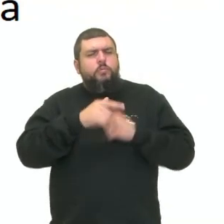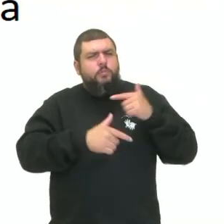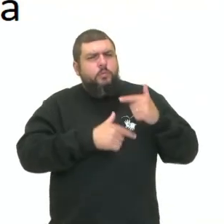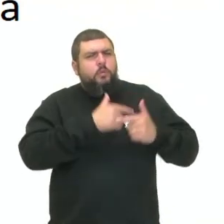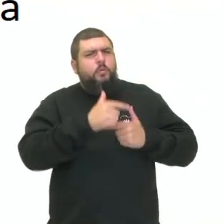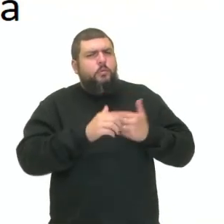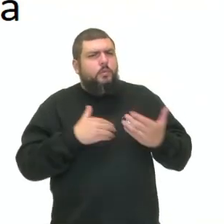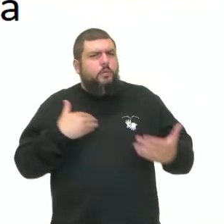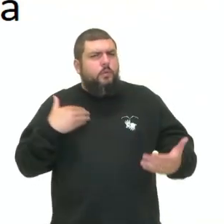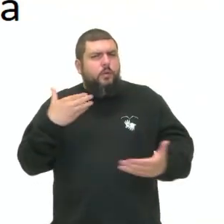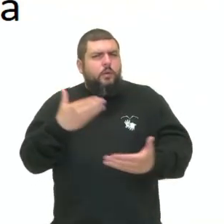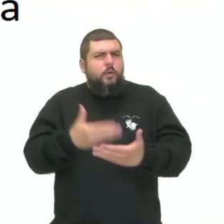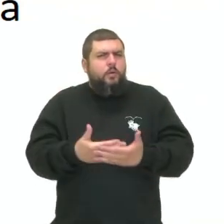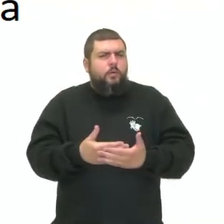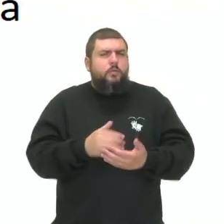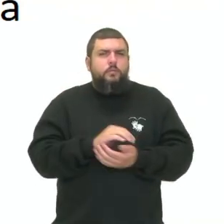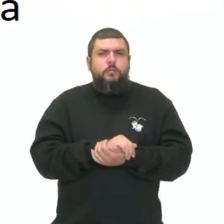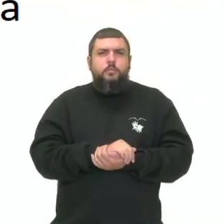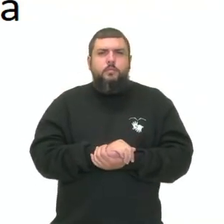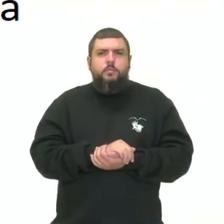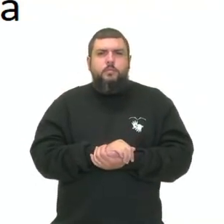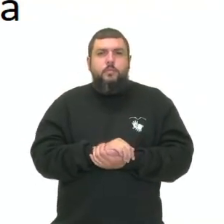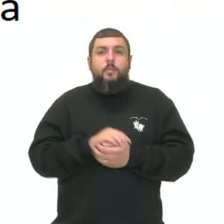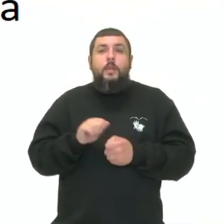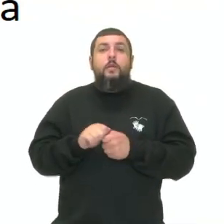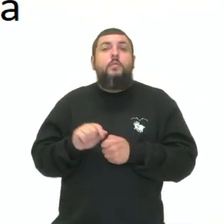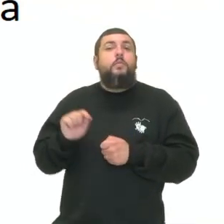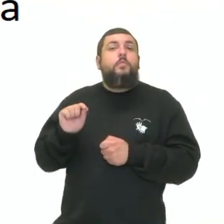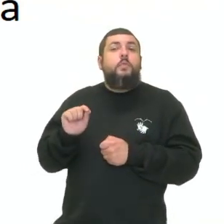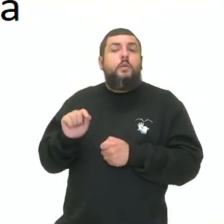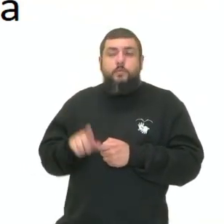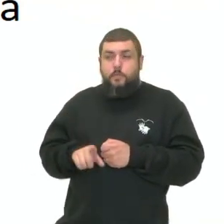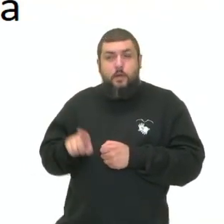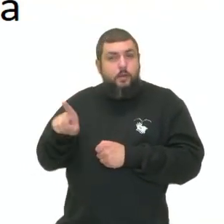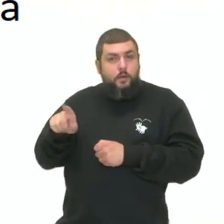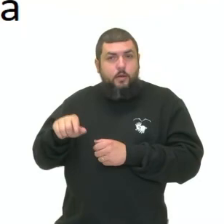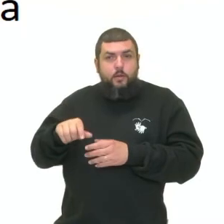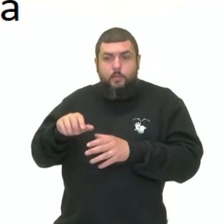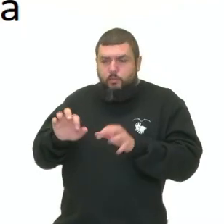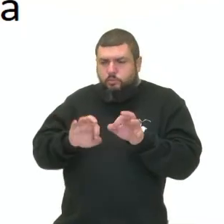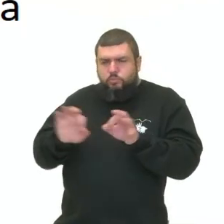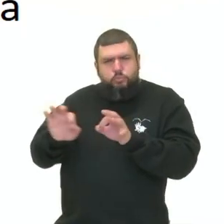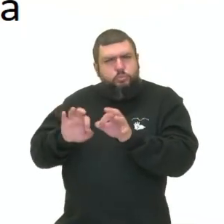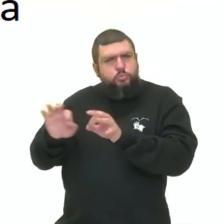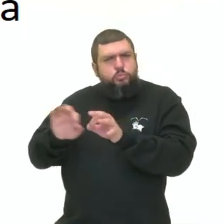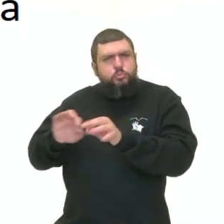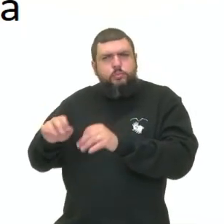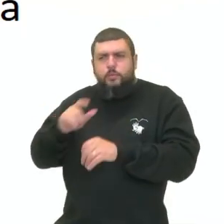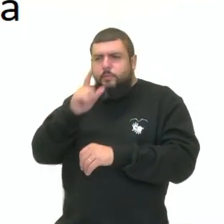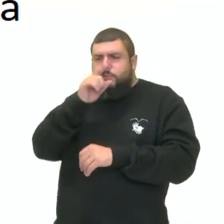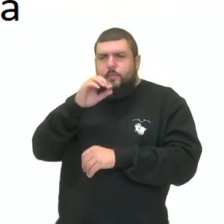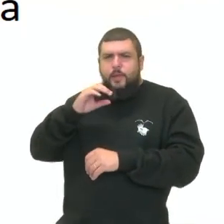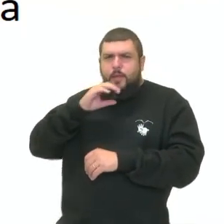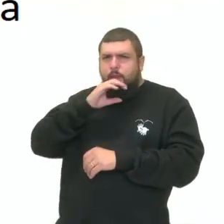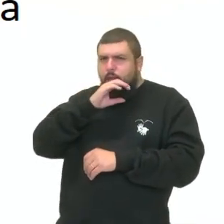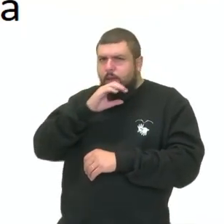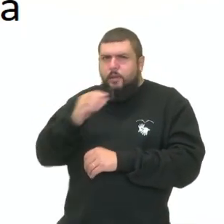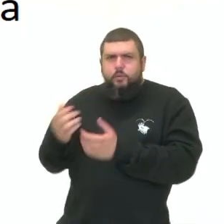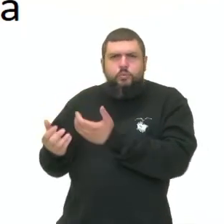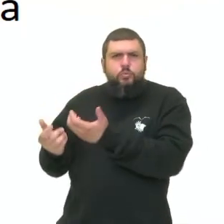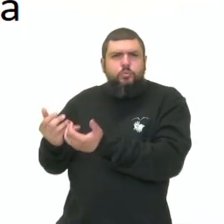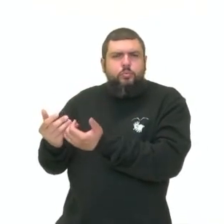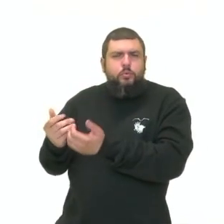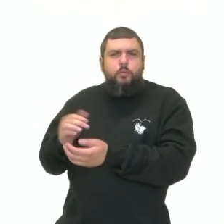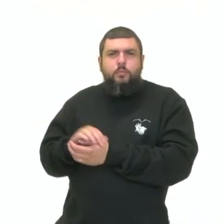pesado. Aí o que ela fez? Arrumou pão e café, deixou o tacho no fogo com água quente. Não me falou em amor,